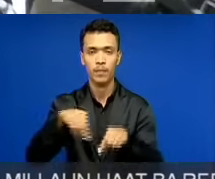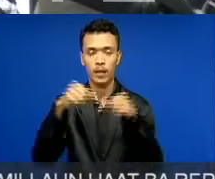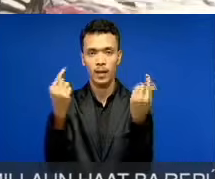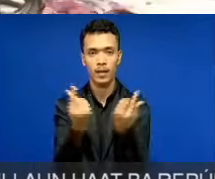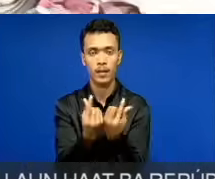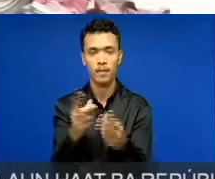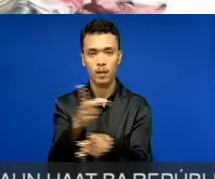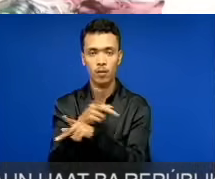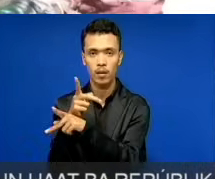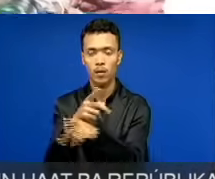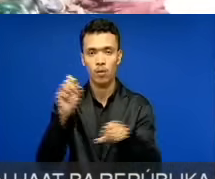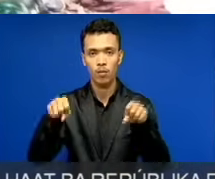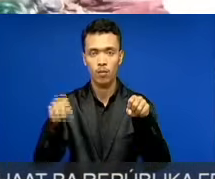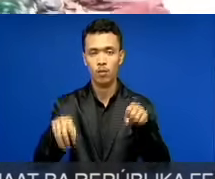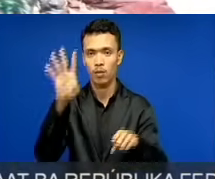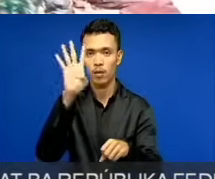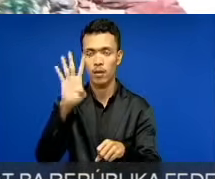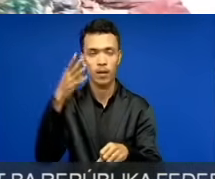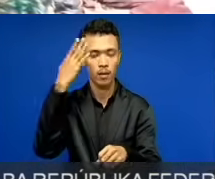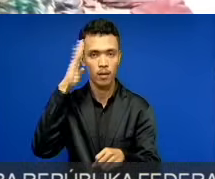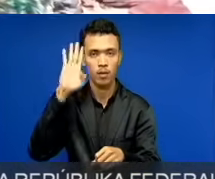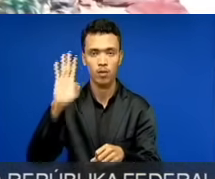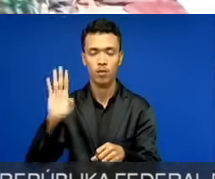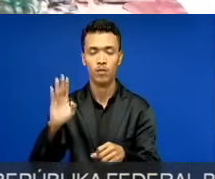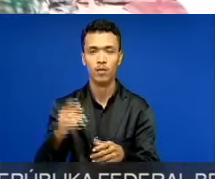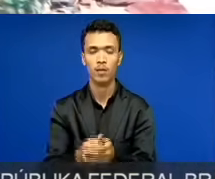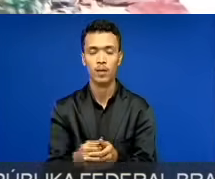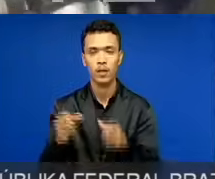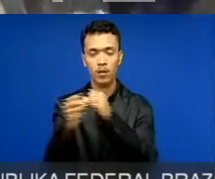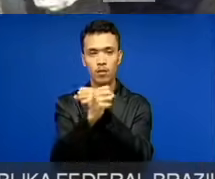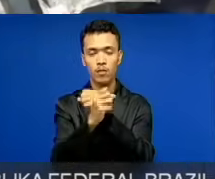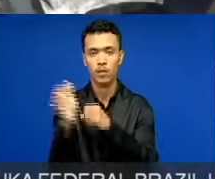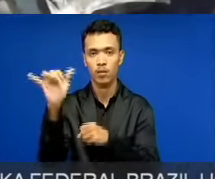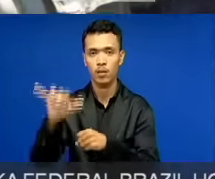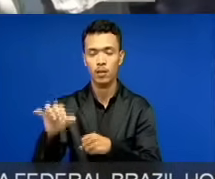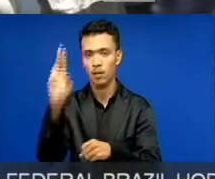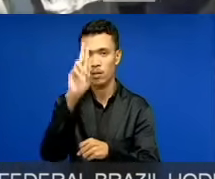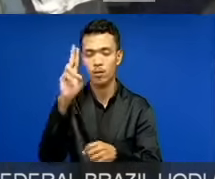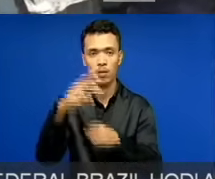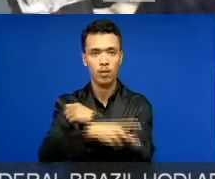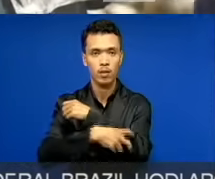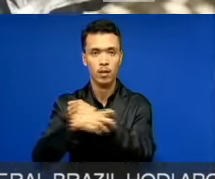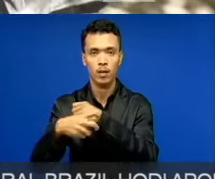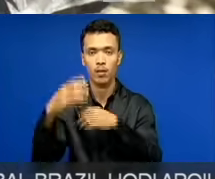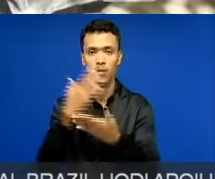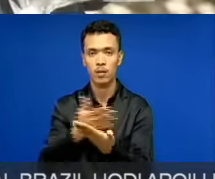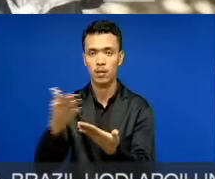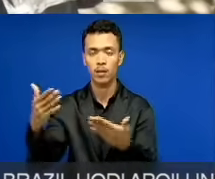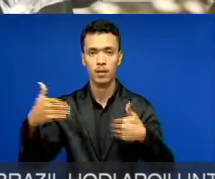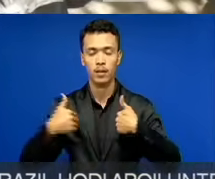conjunta Monsa assegura ona motorizada HAT. Nebe Desconfia durante de suspeito Sira utiliza ro de na Oxassan e a capital